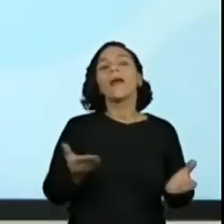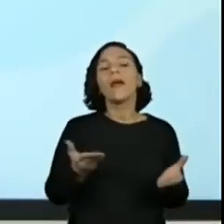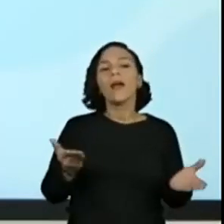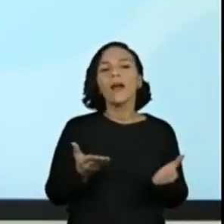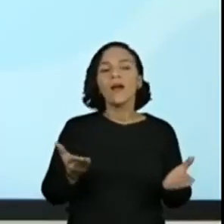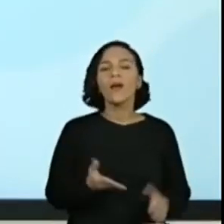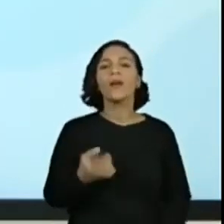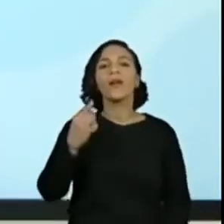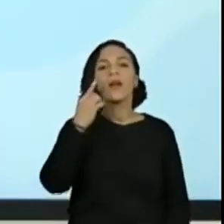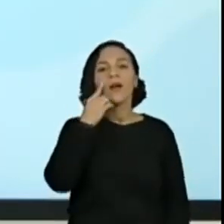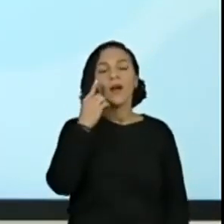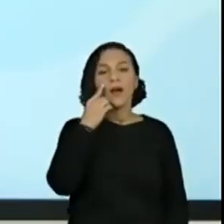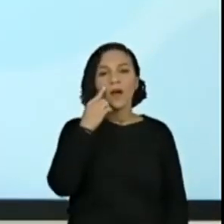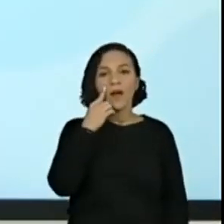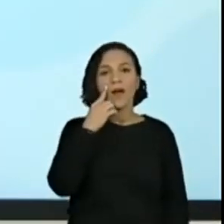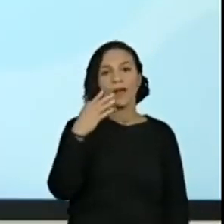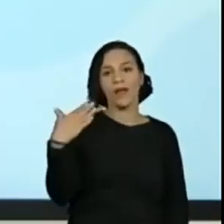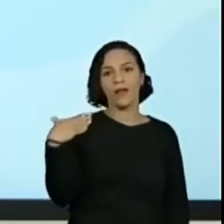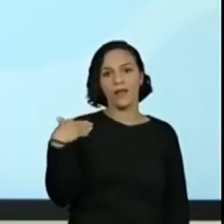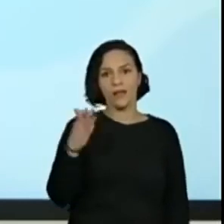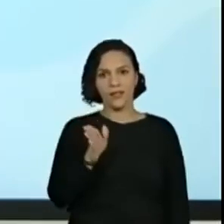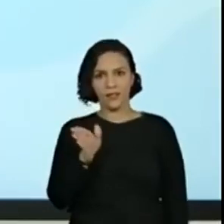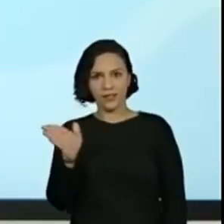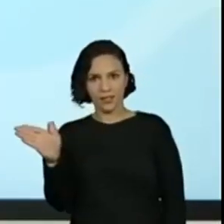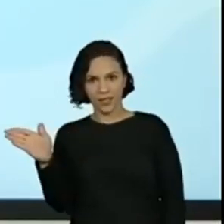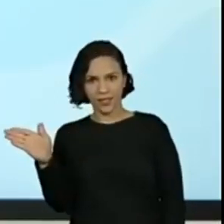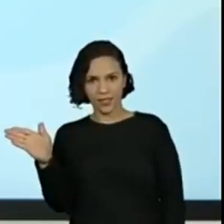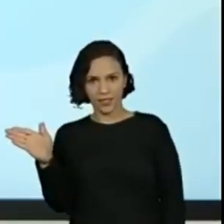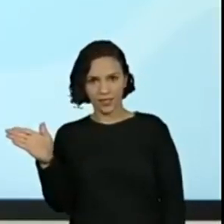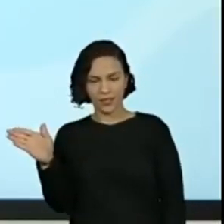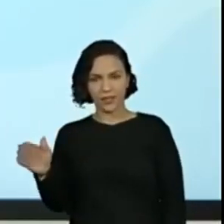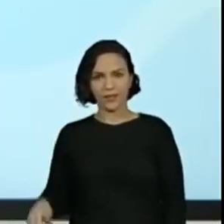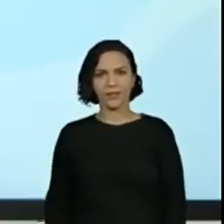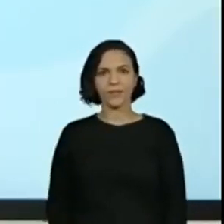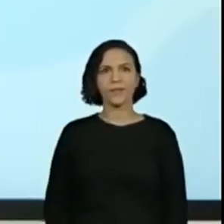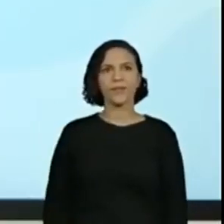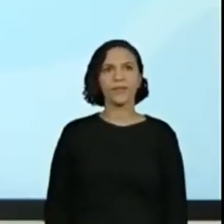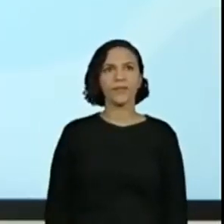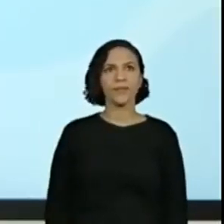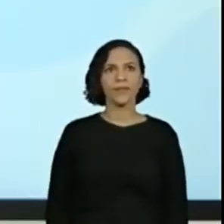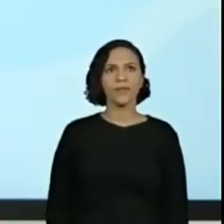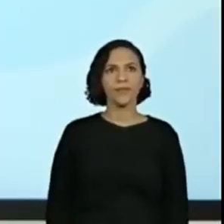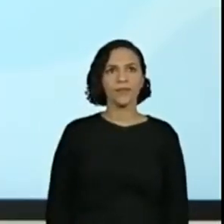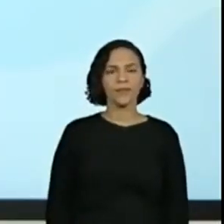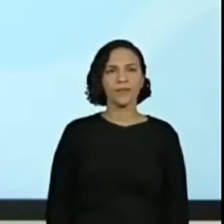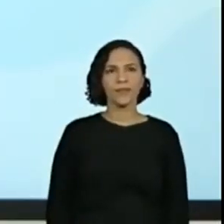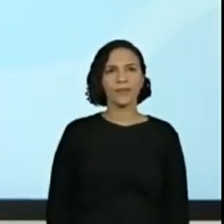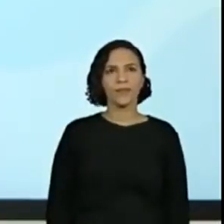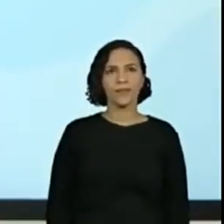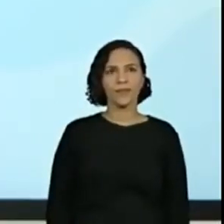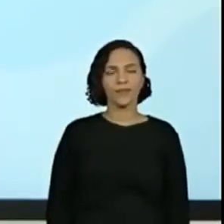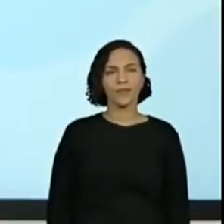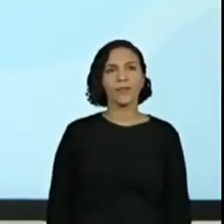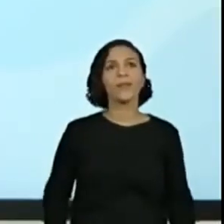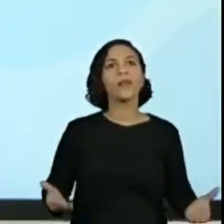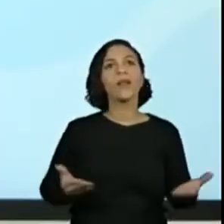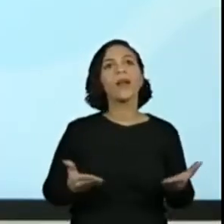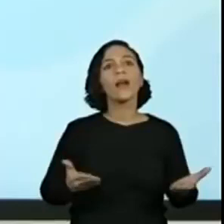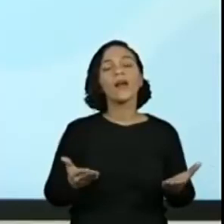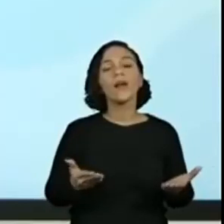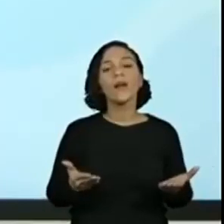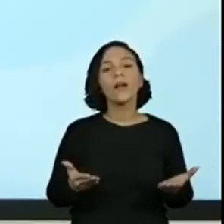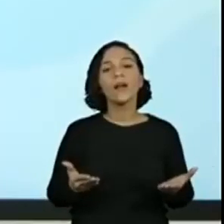À esquerda. À esquerda. E aí ele vai subir tudinho aqui. E aqui ele vai virar